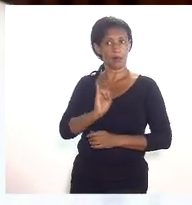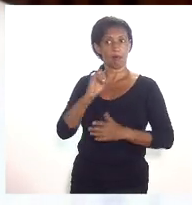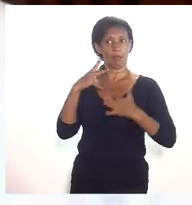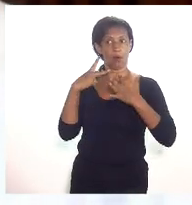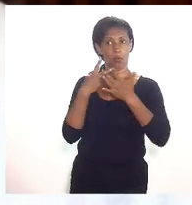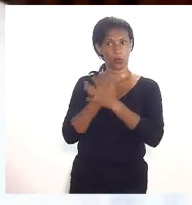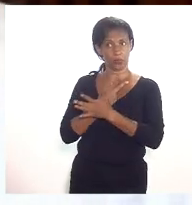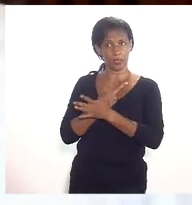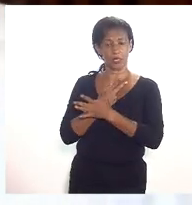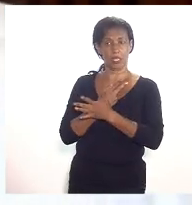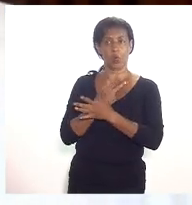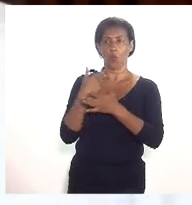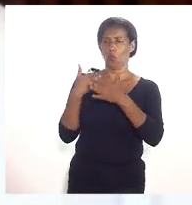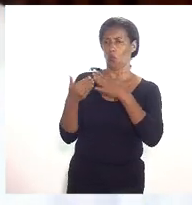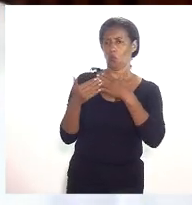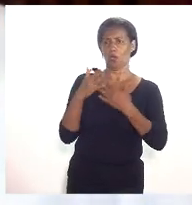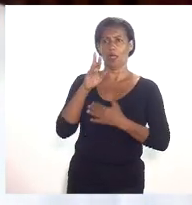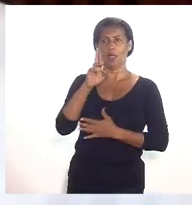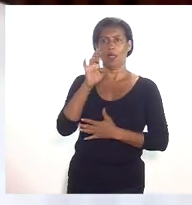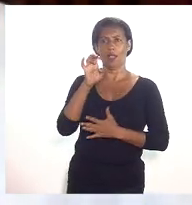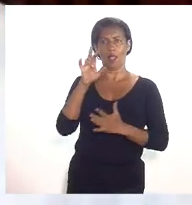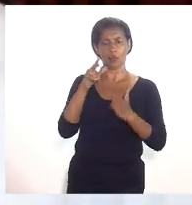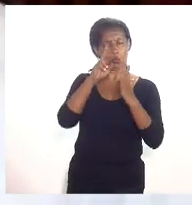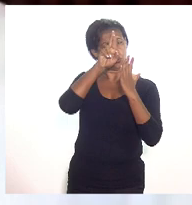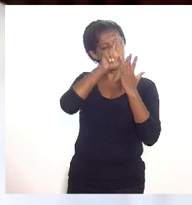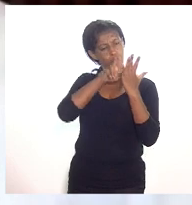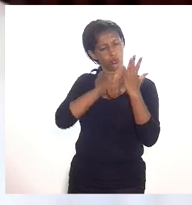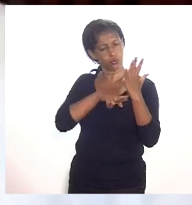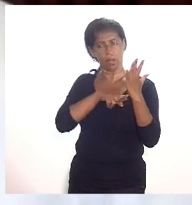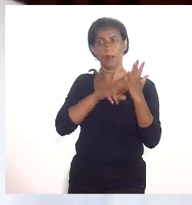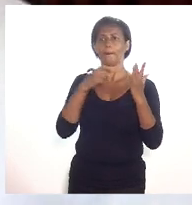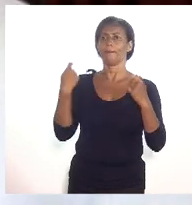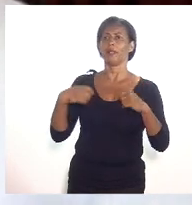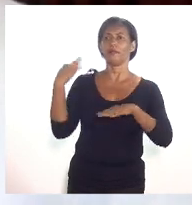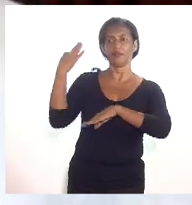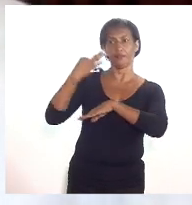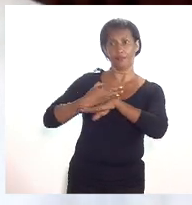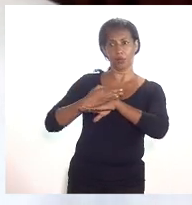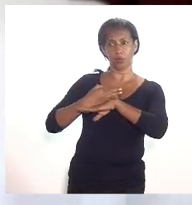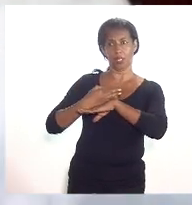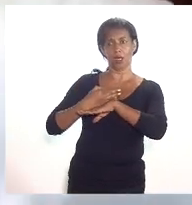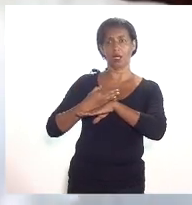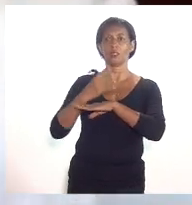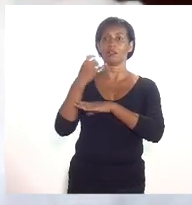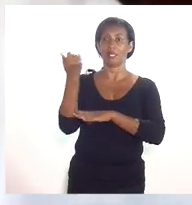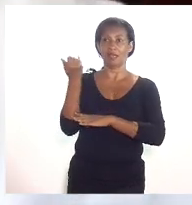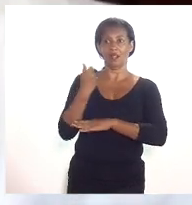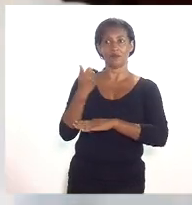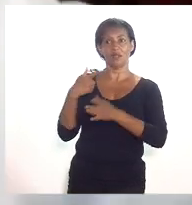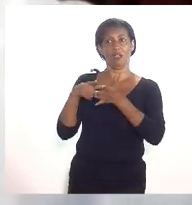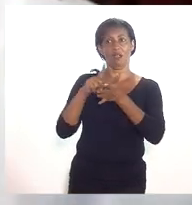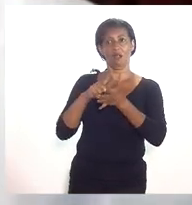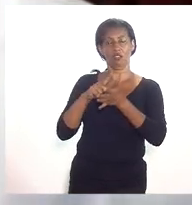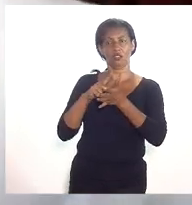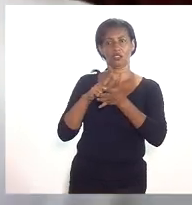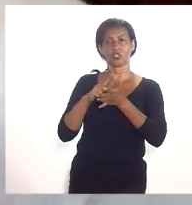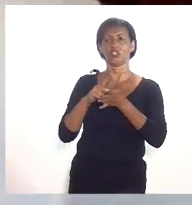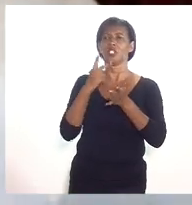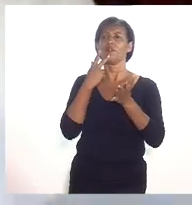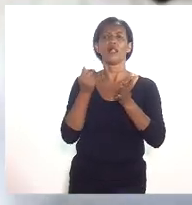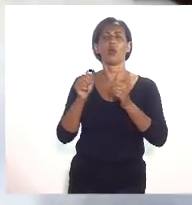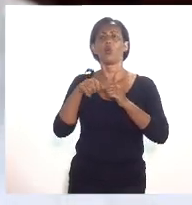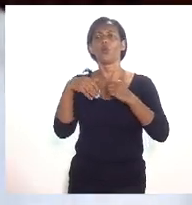relator precise se ausentar, deverá informar no grupo da CCJ e dizer quais projetos devem ser